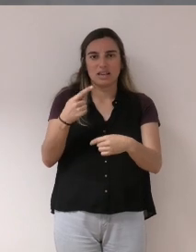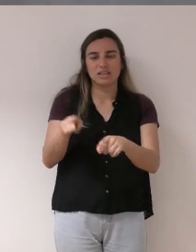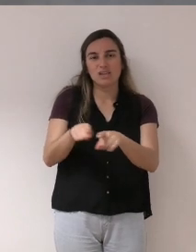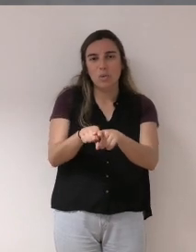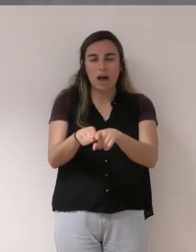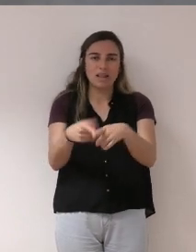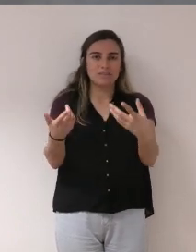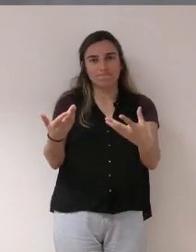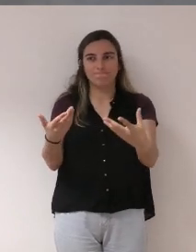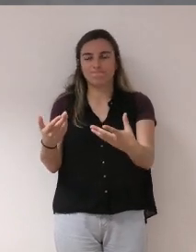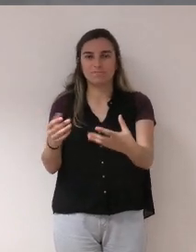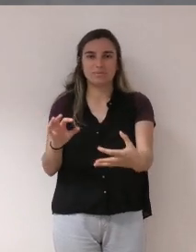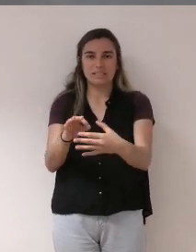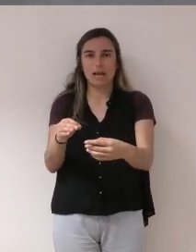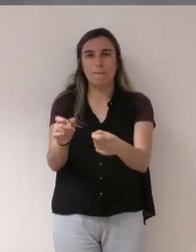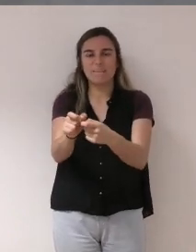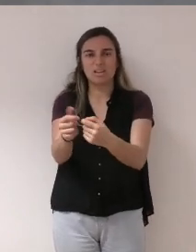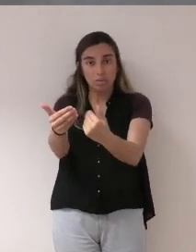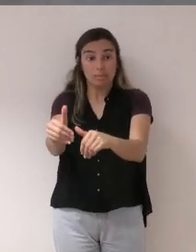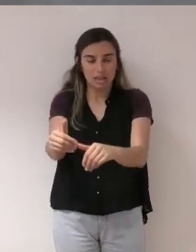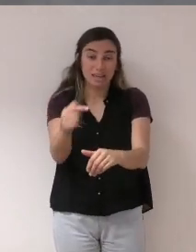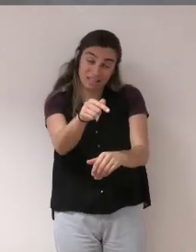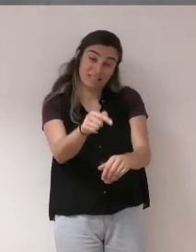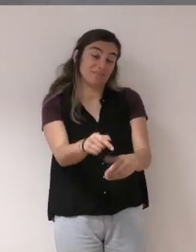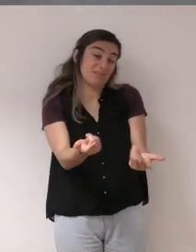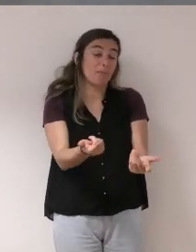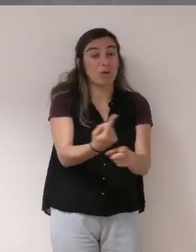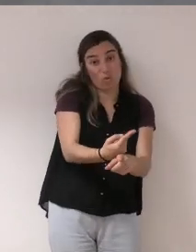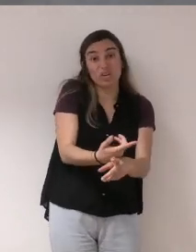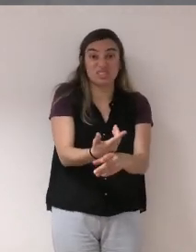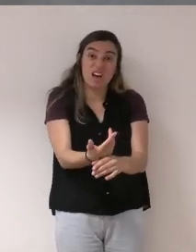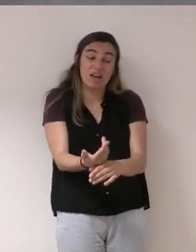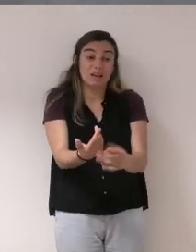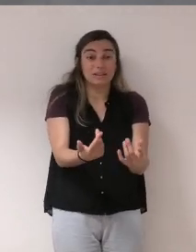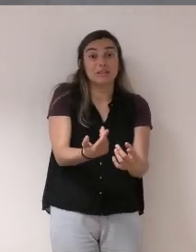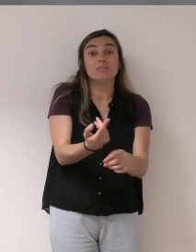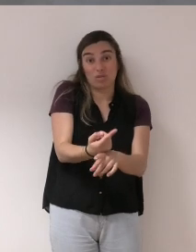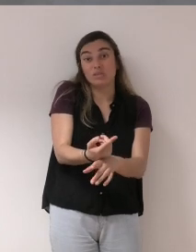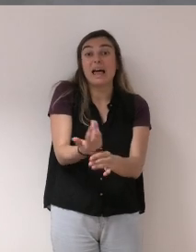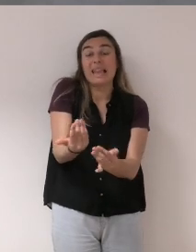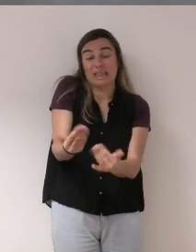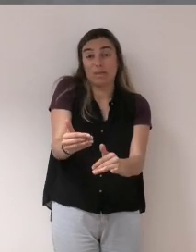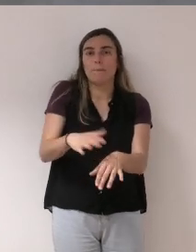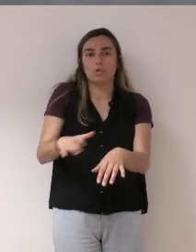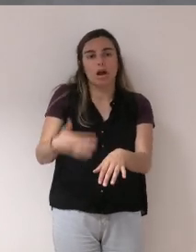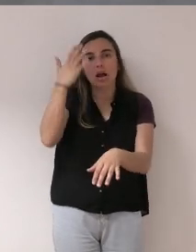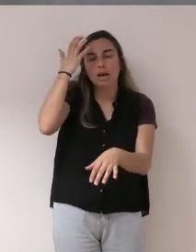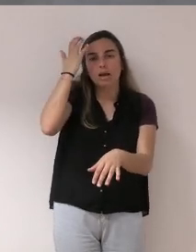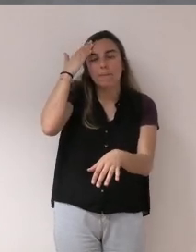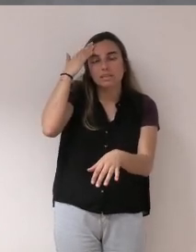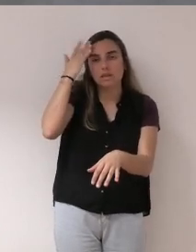termos criativos uma opção limitada. Ou seria necessariamente uma opção limitada, porque a nossa